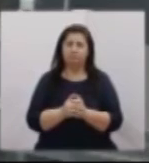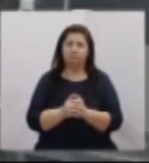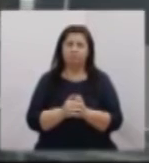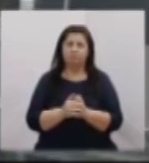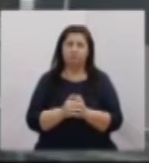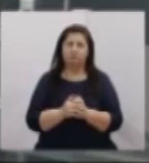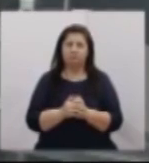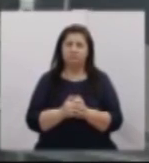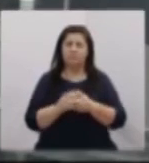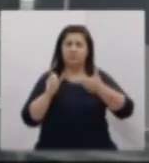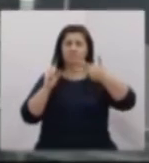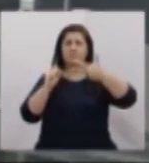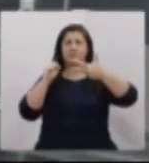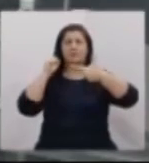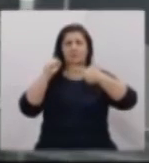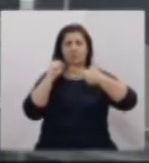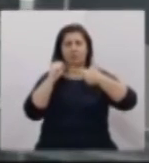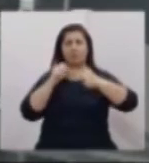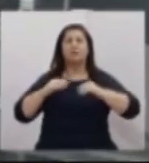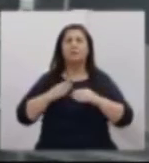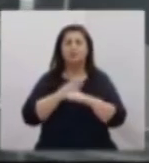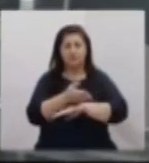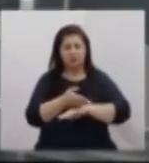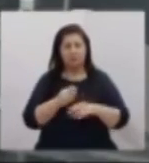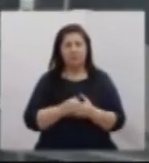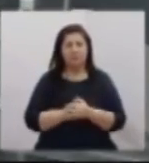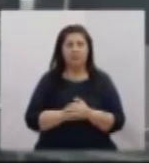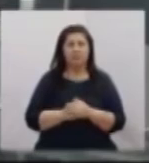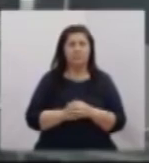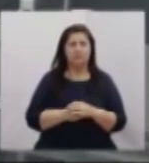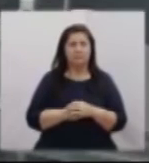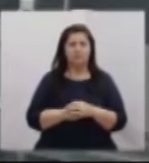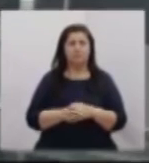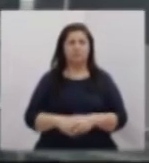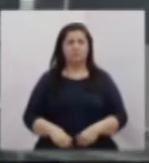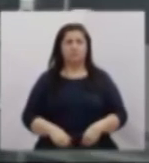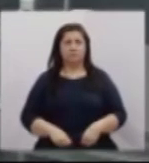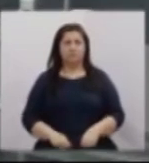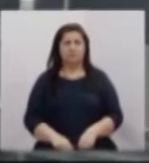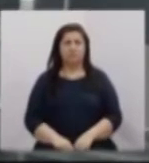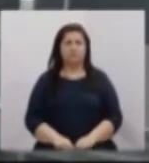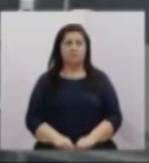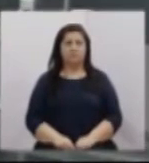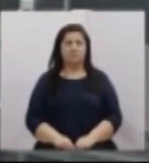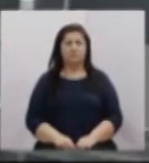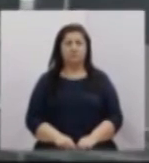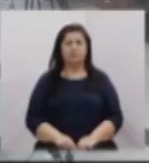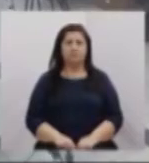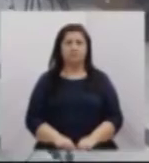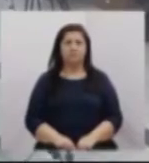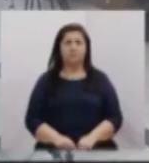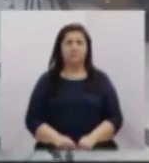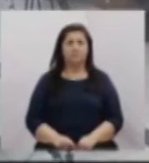e o poder público municipal faça adesão a esse programa. Sou favorável. Desculpa, senhor presidente, está em